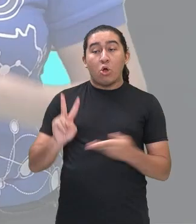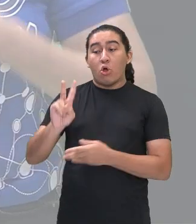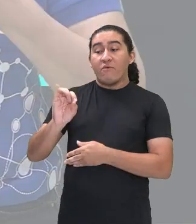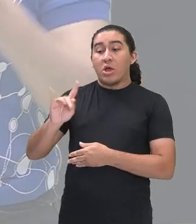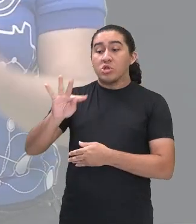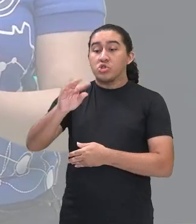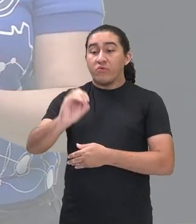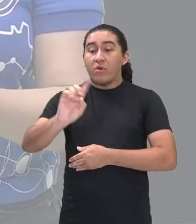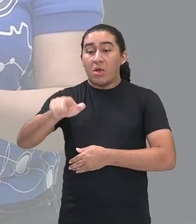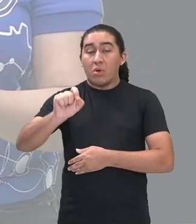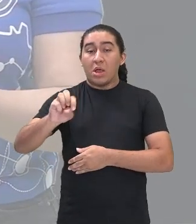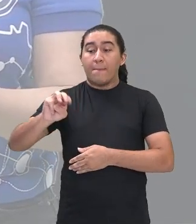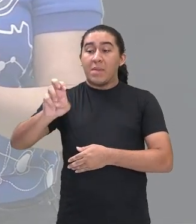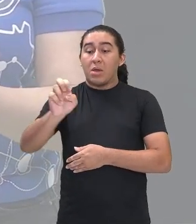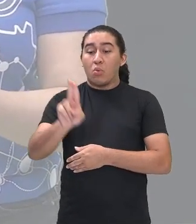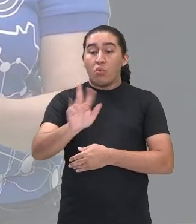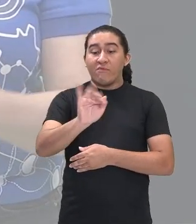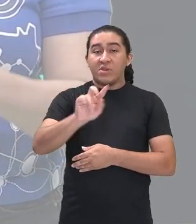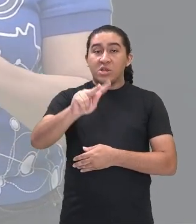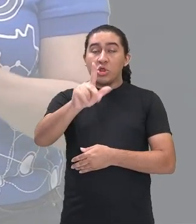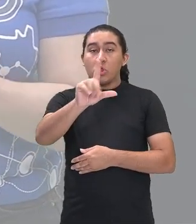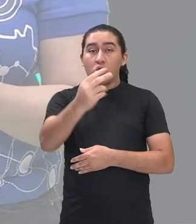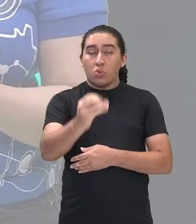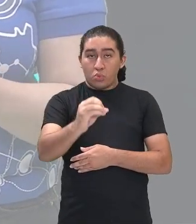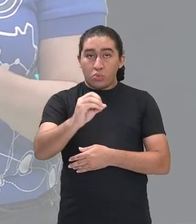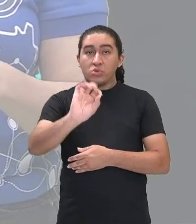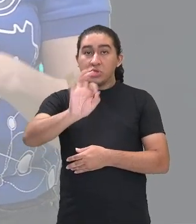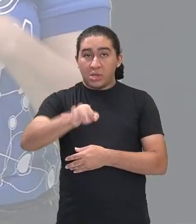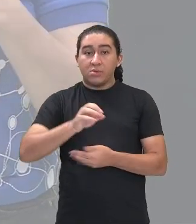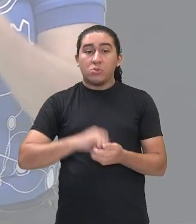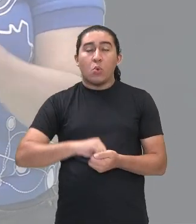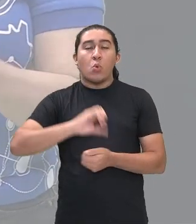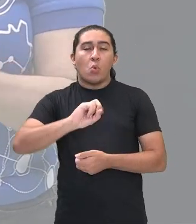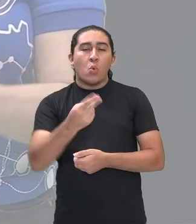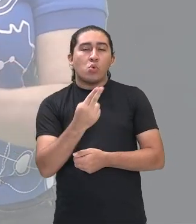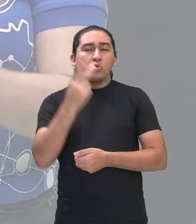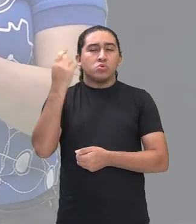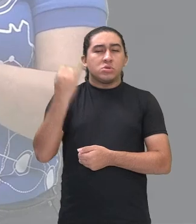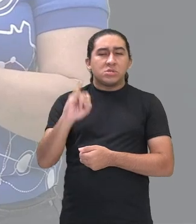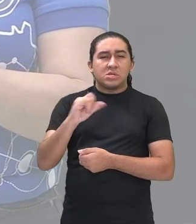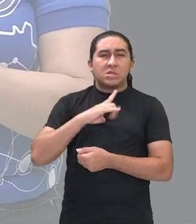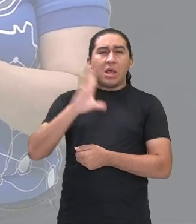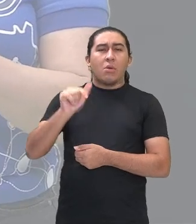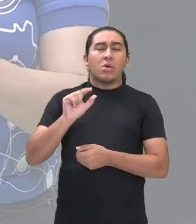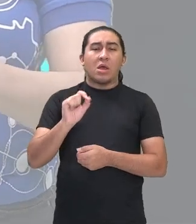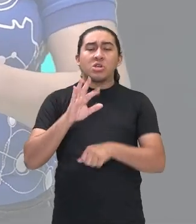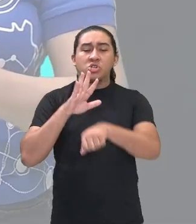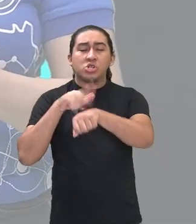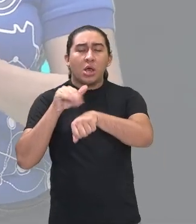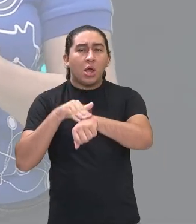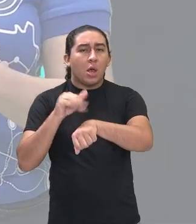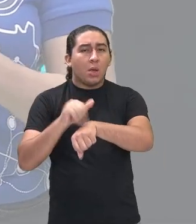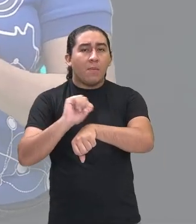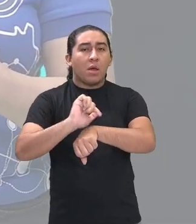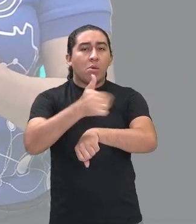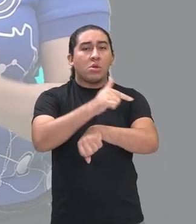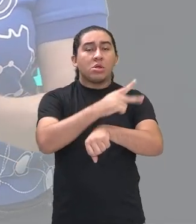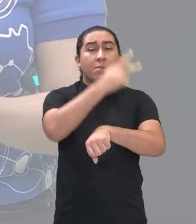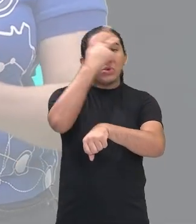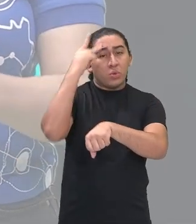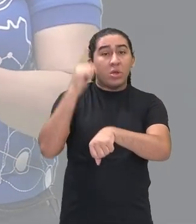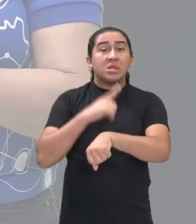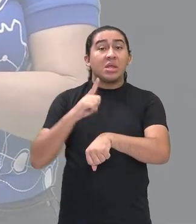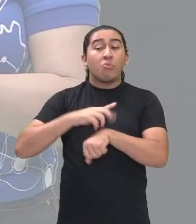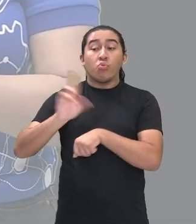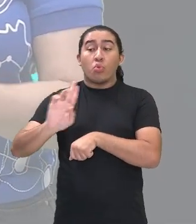é meu filho, né? Ou então, quando eu falo, mãe, venha cá, né? A gente tem mãe em casa,